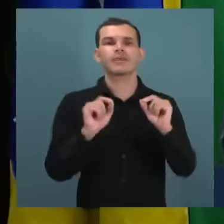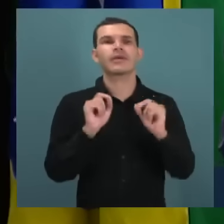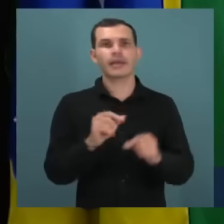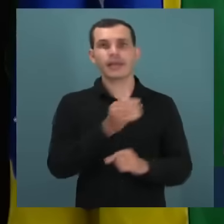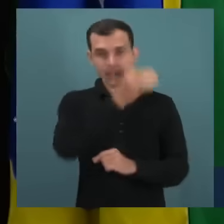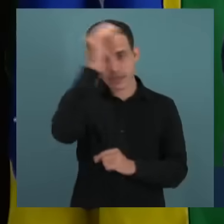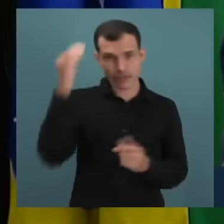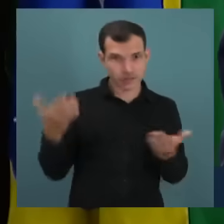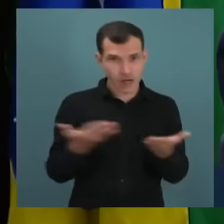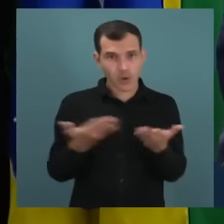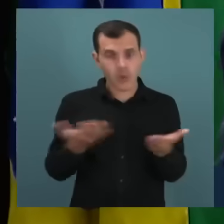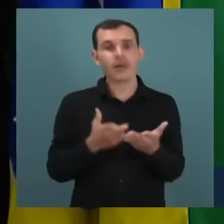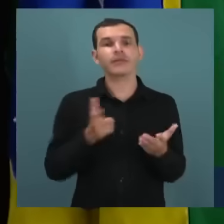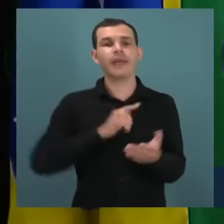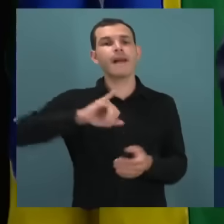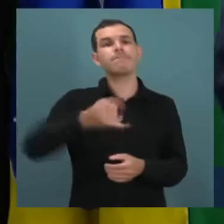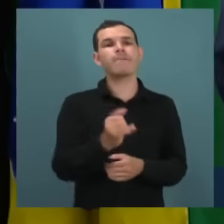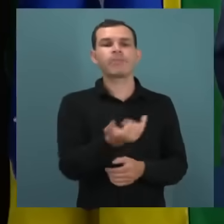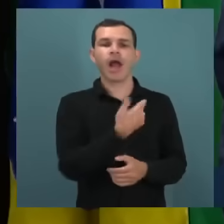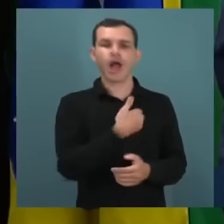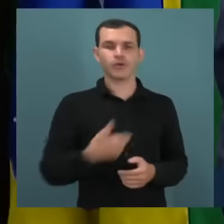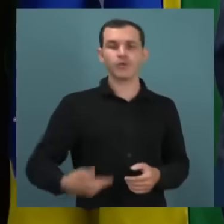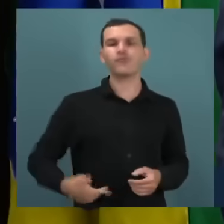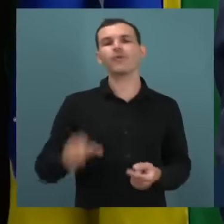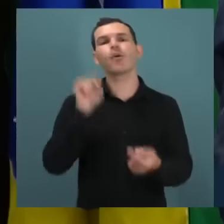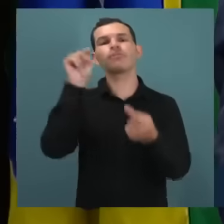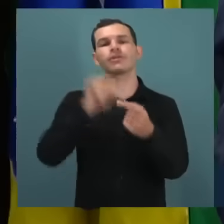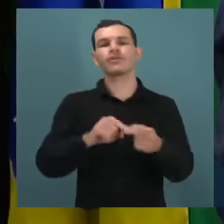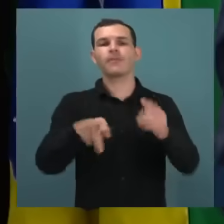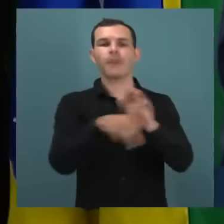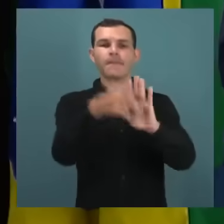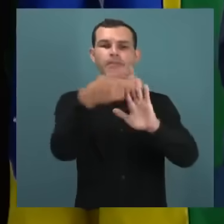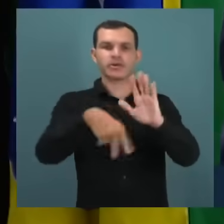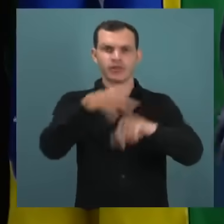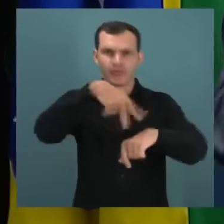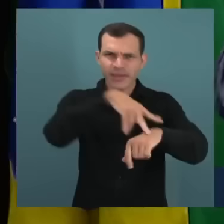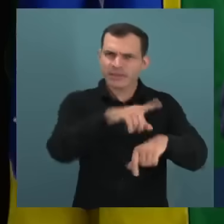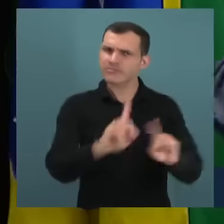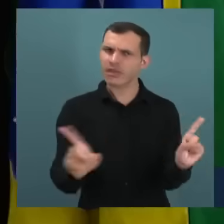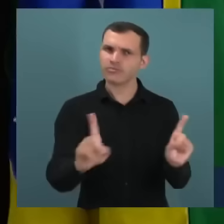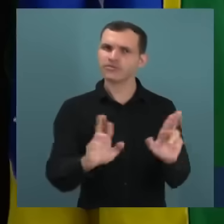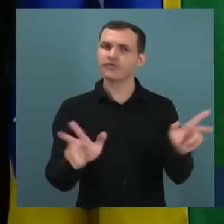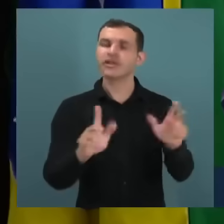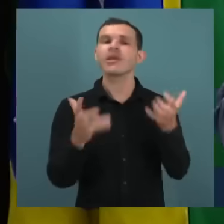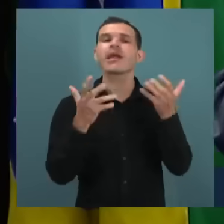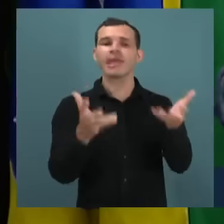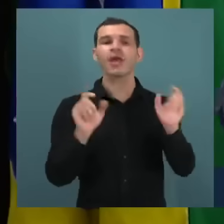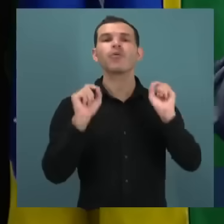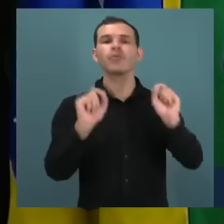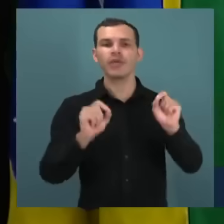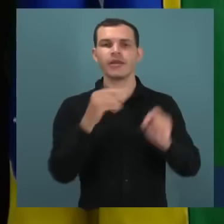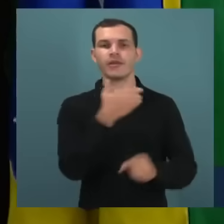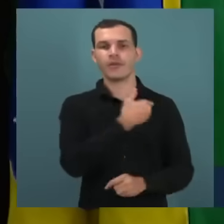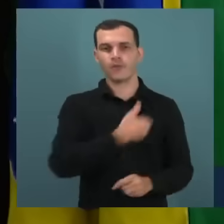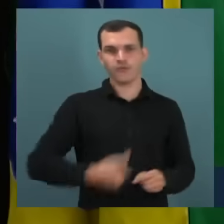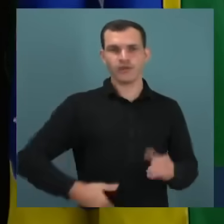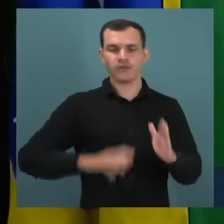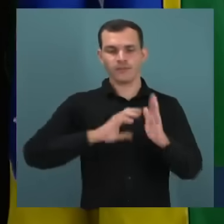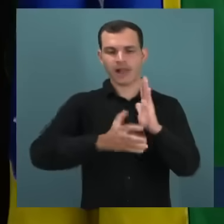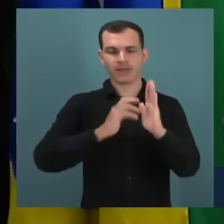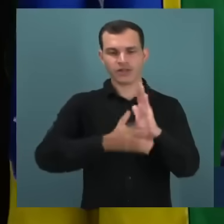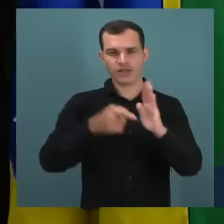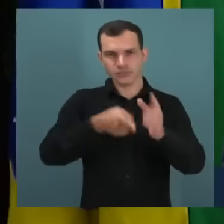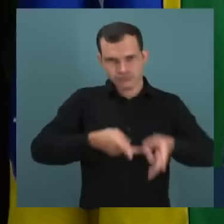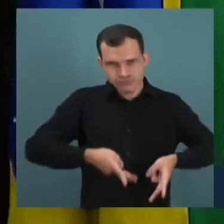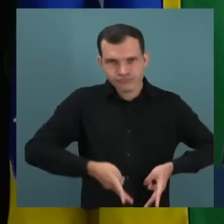ocupam a máquina pública, não em função de um projeto de país, mas em função da perpetuação de um partido no poder.